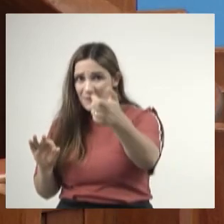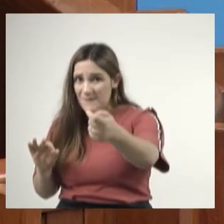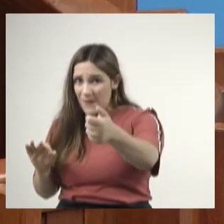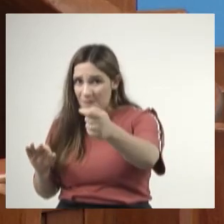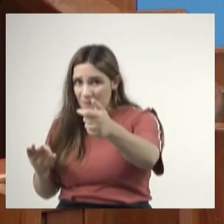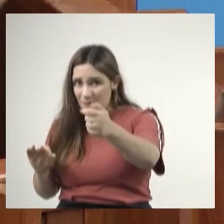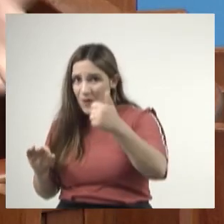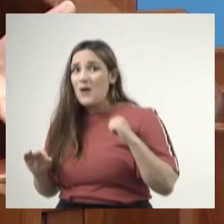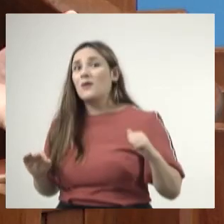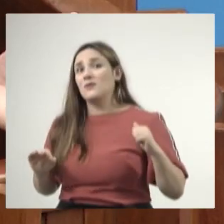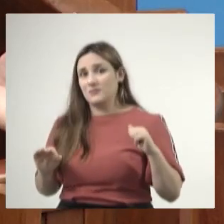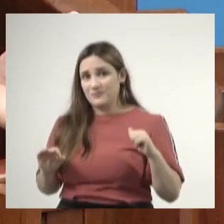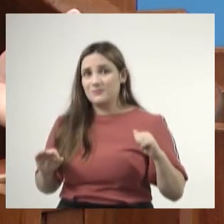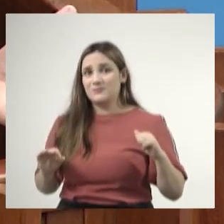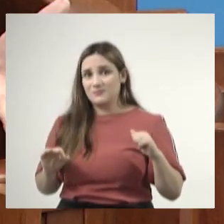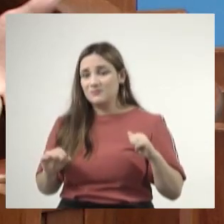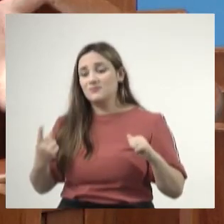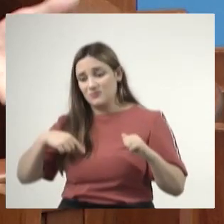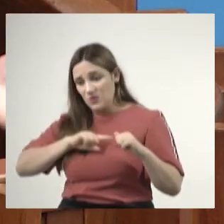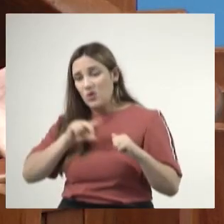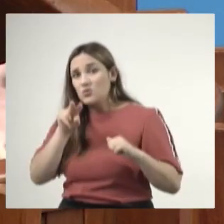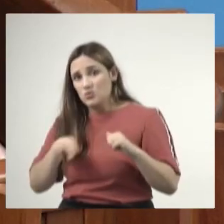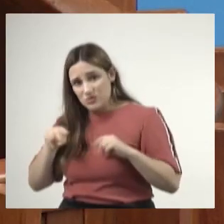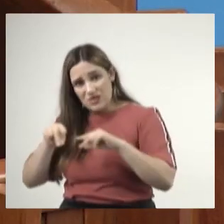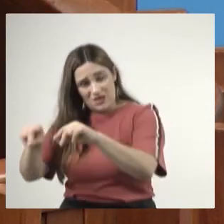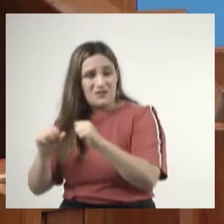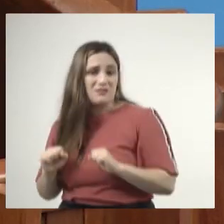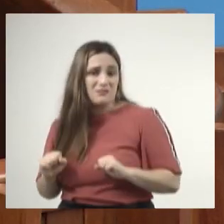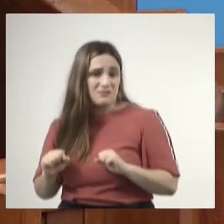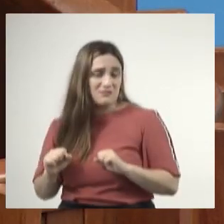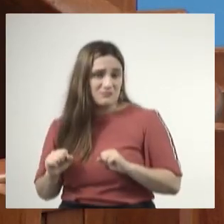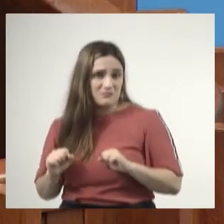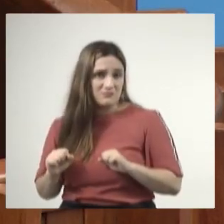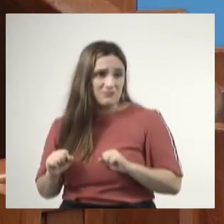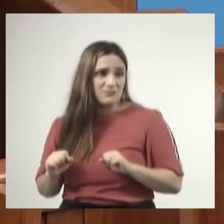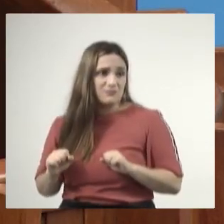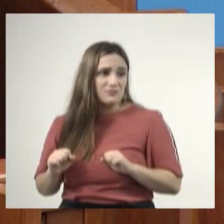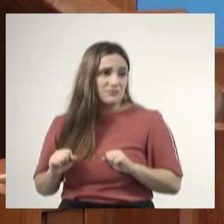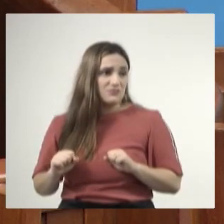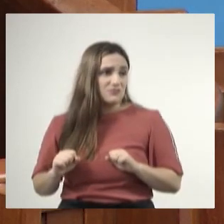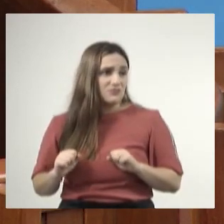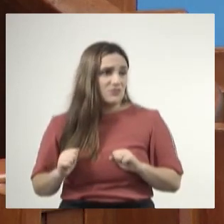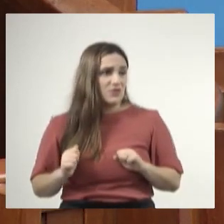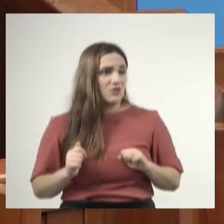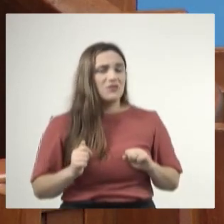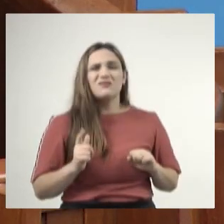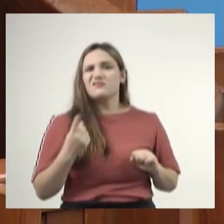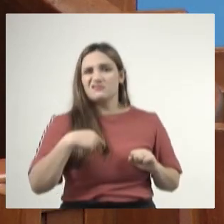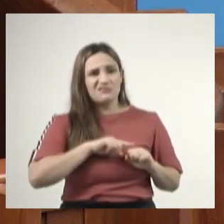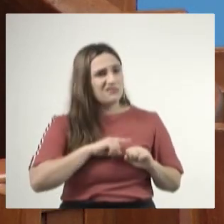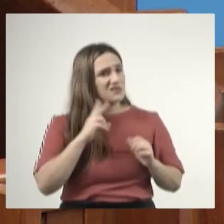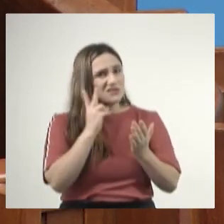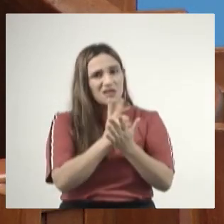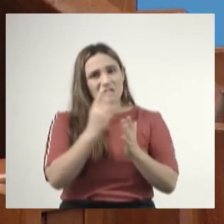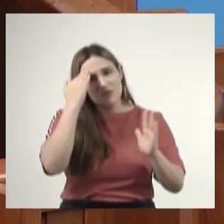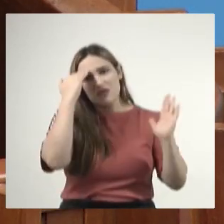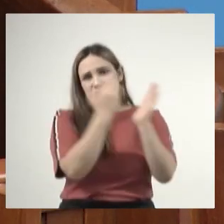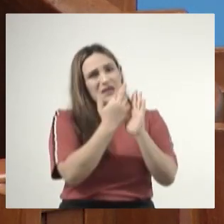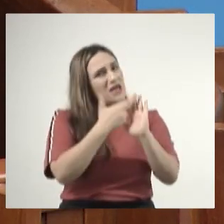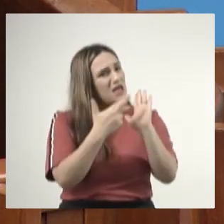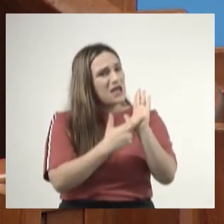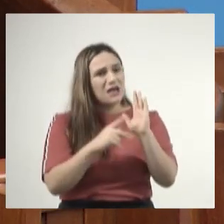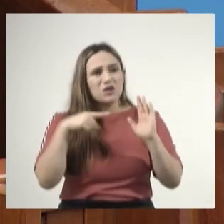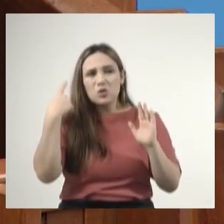temos inserida no setor produtivo. O restante é todas as exigências absurdas que só existem no